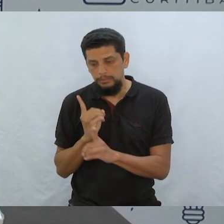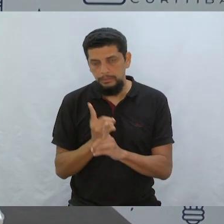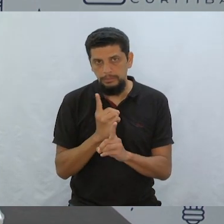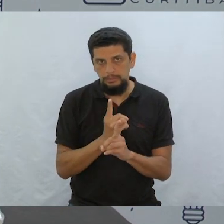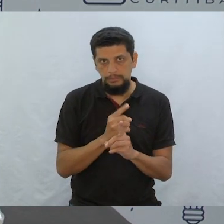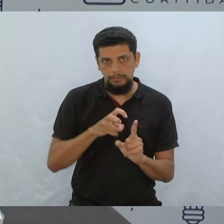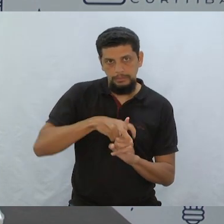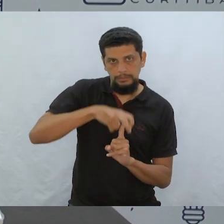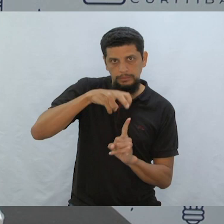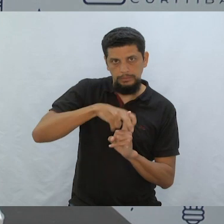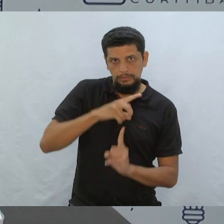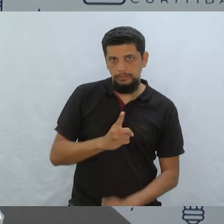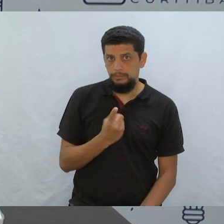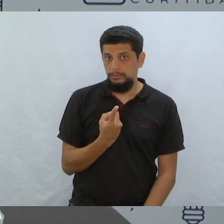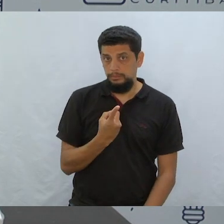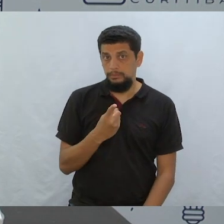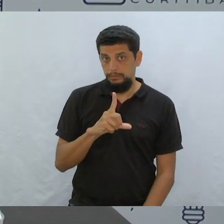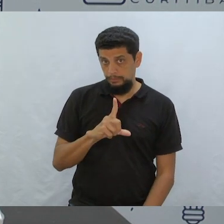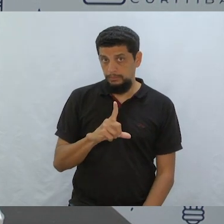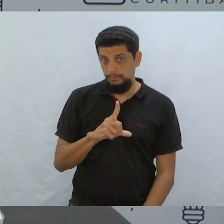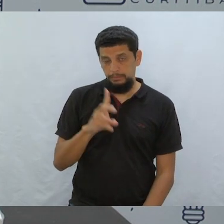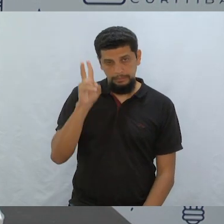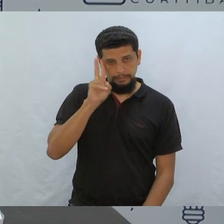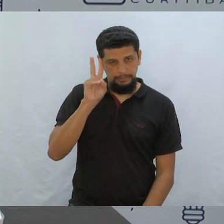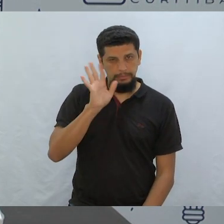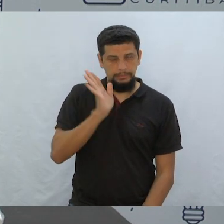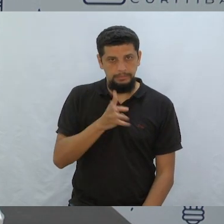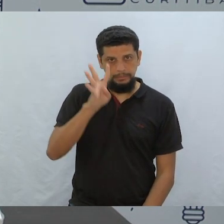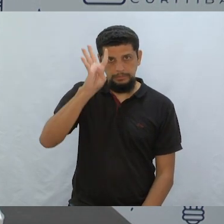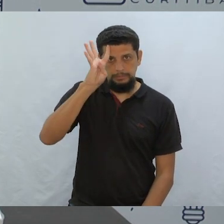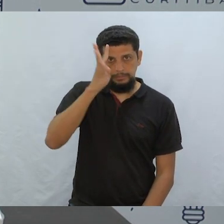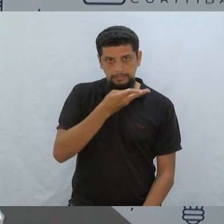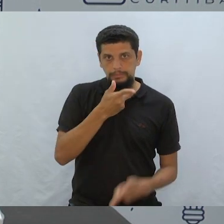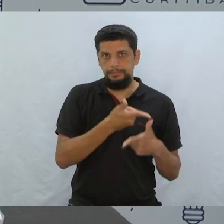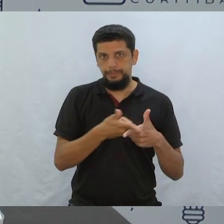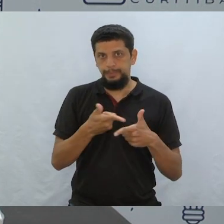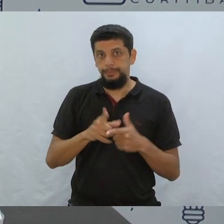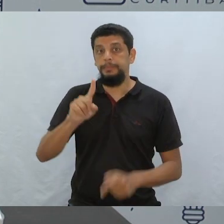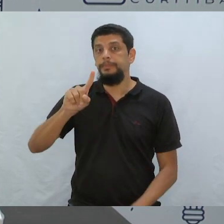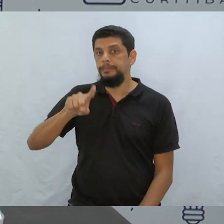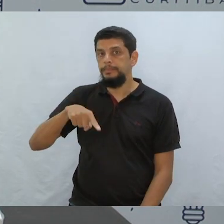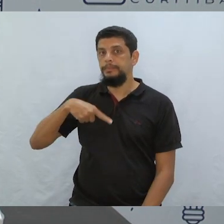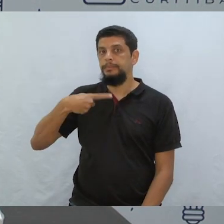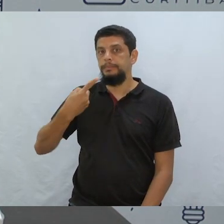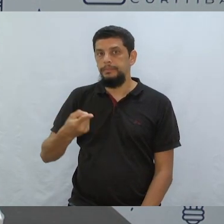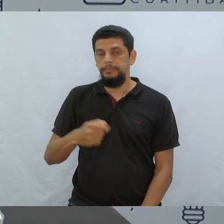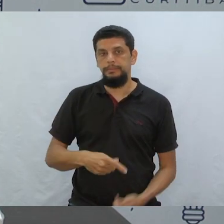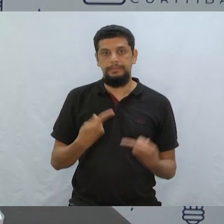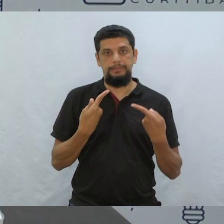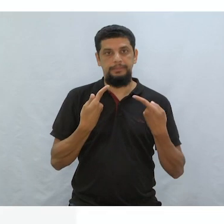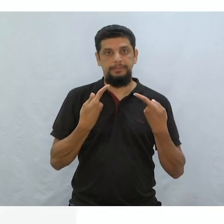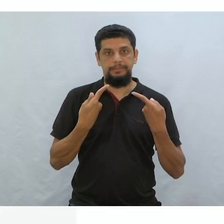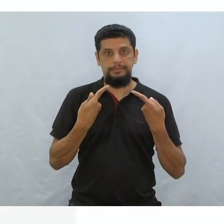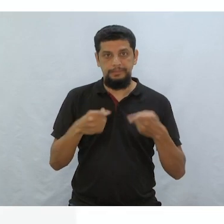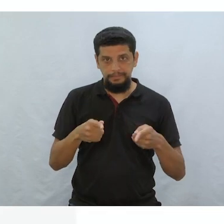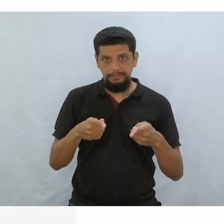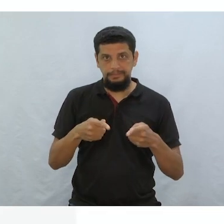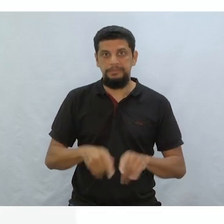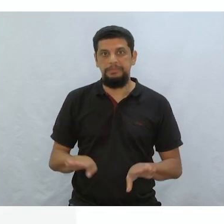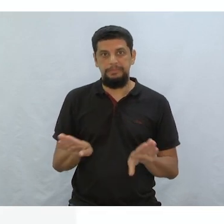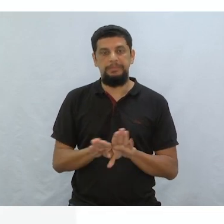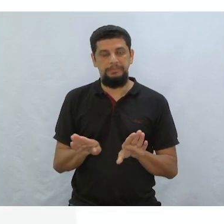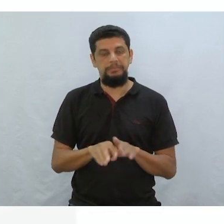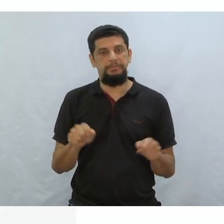litro no mercado, né? Também fizemos esta resolução de problemas, né? E o próximo foi um